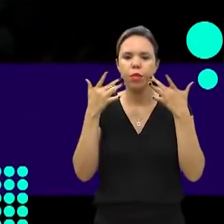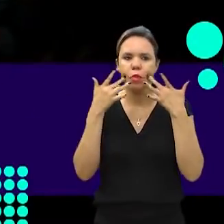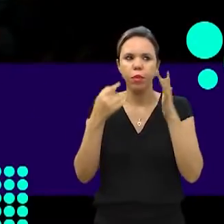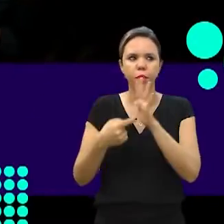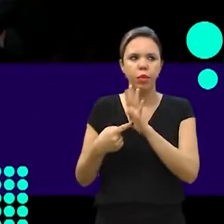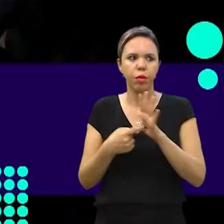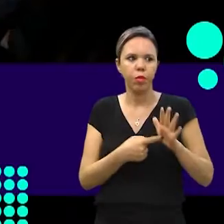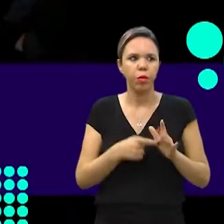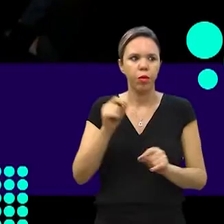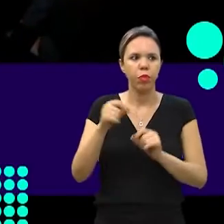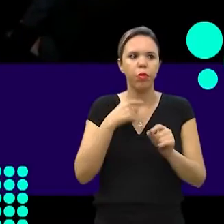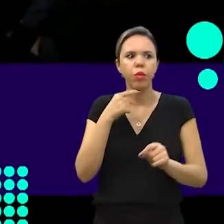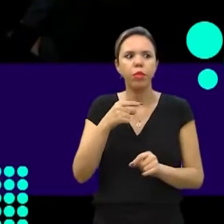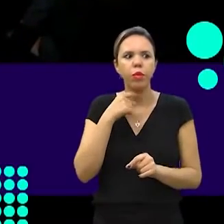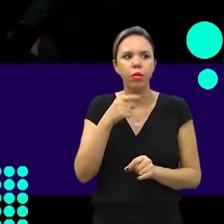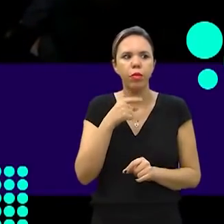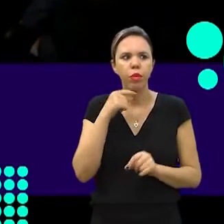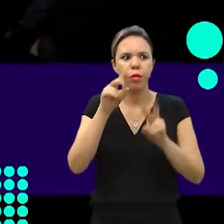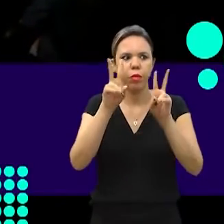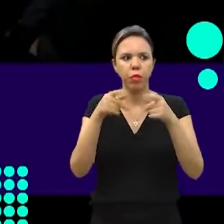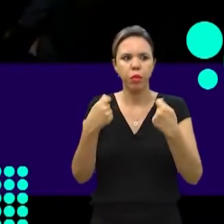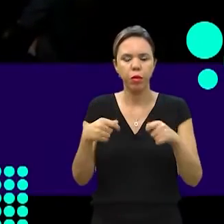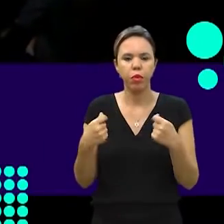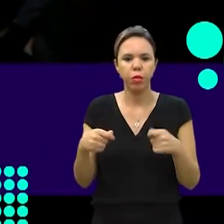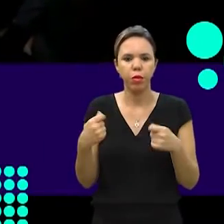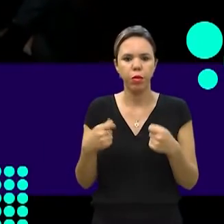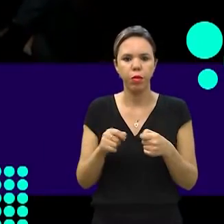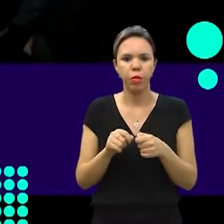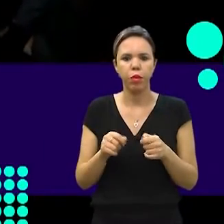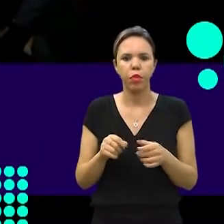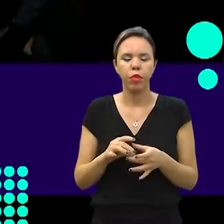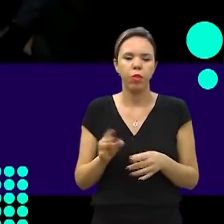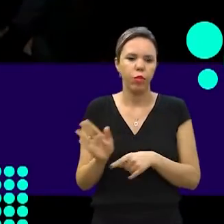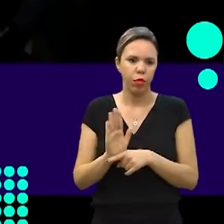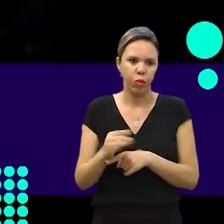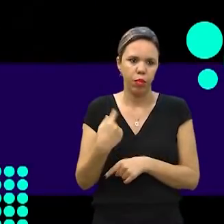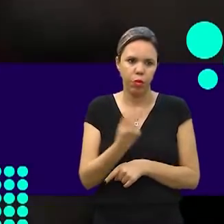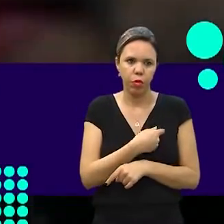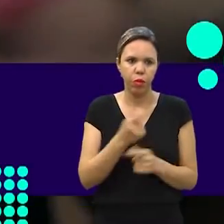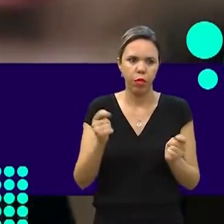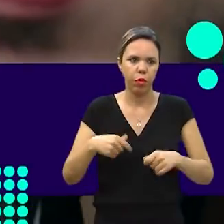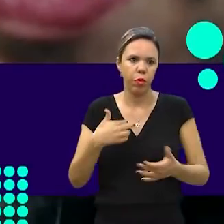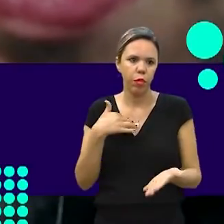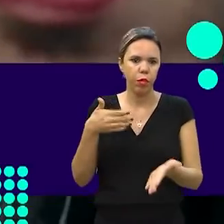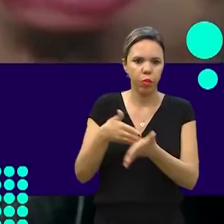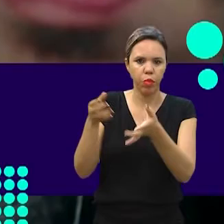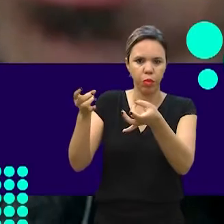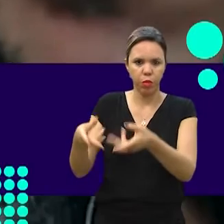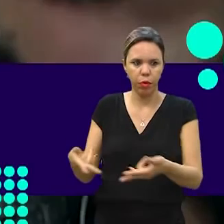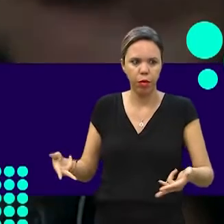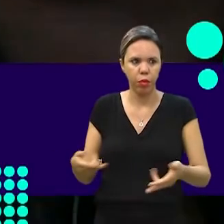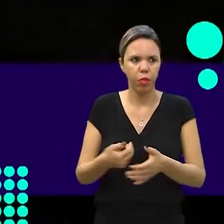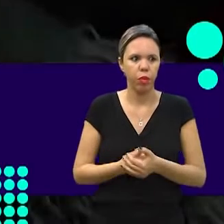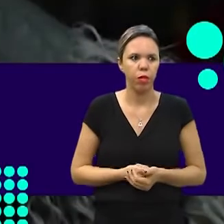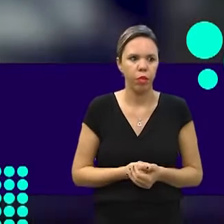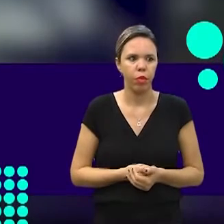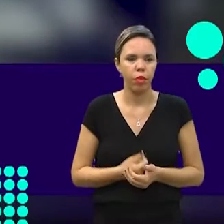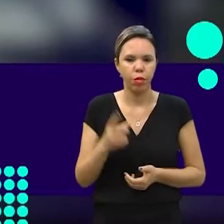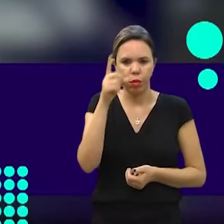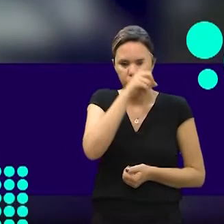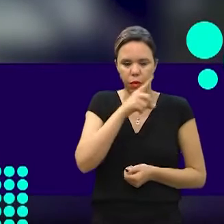e cênicas acerca de questionamentos sobre a necessidade de ficção e a nossa impossibilidade de